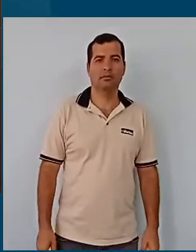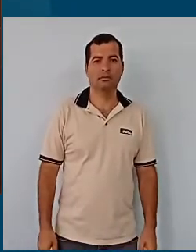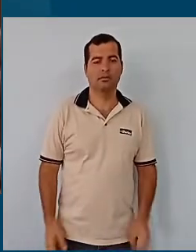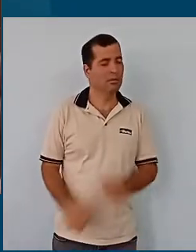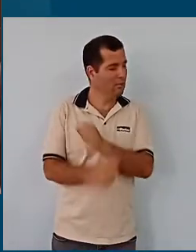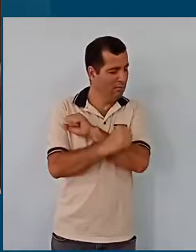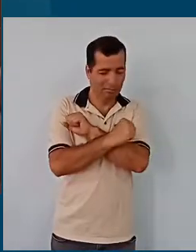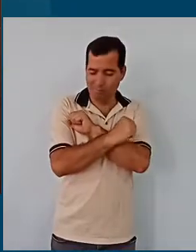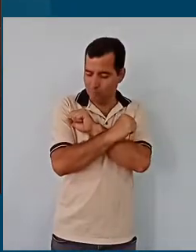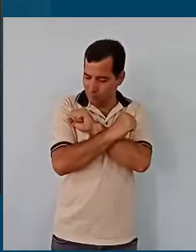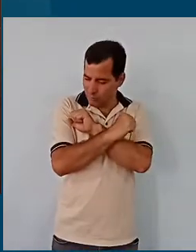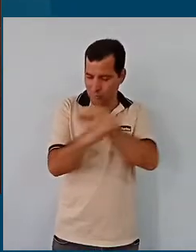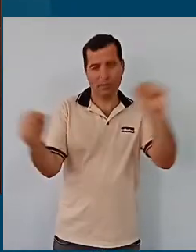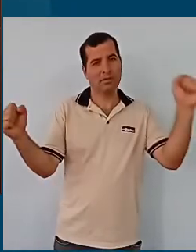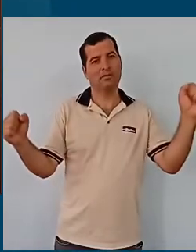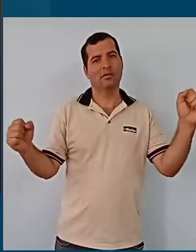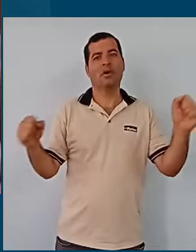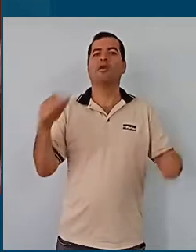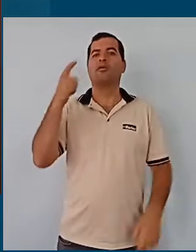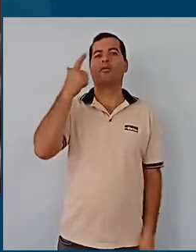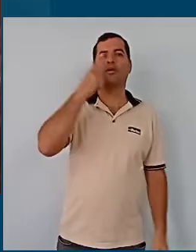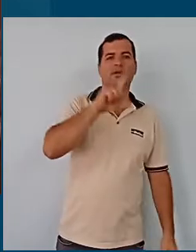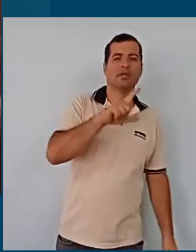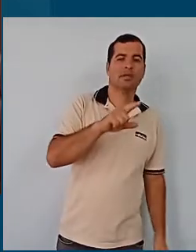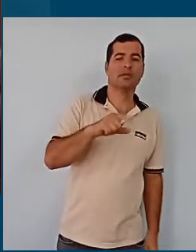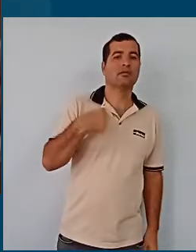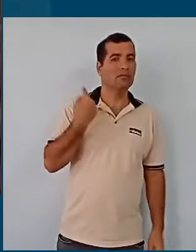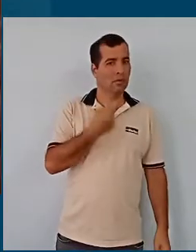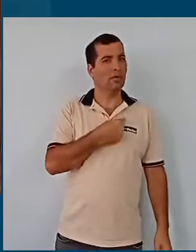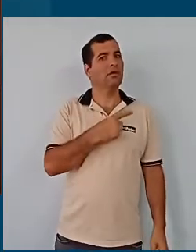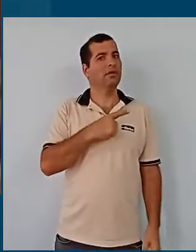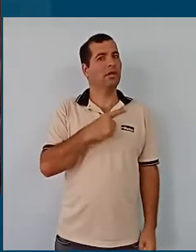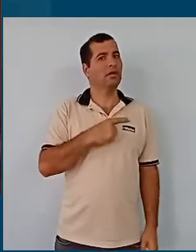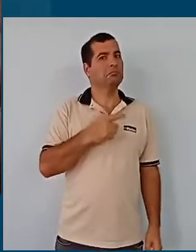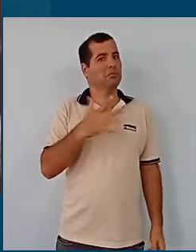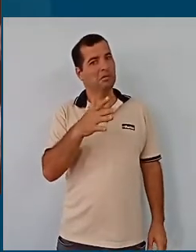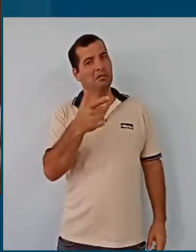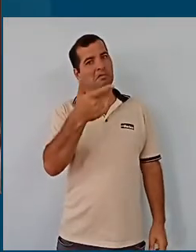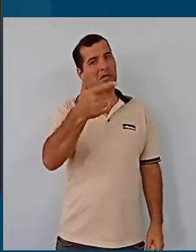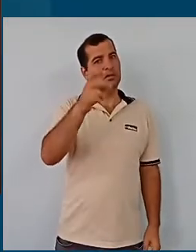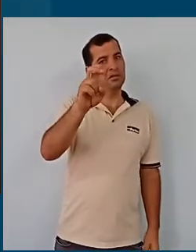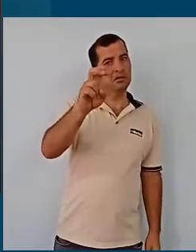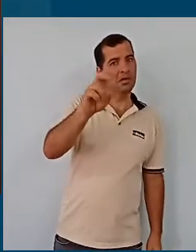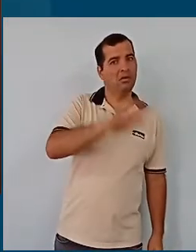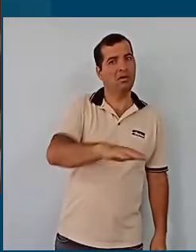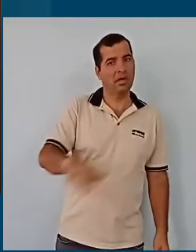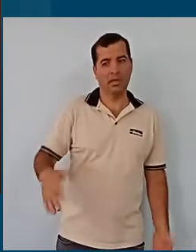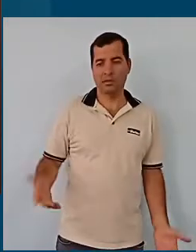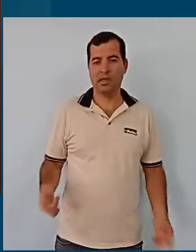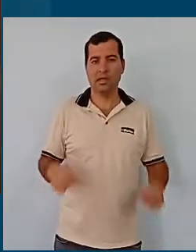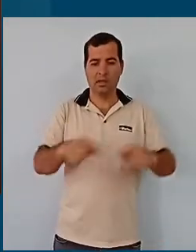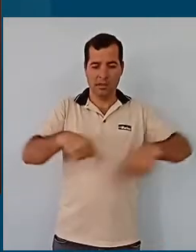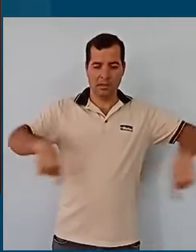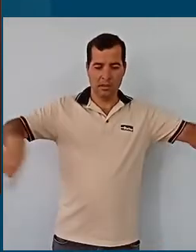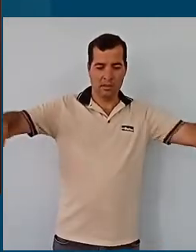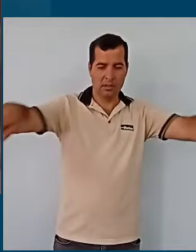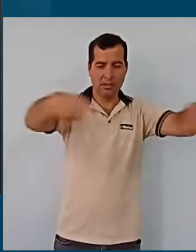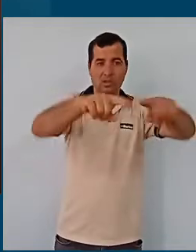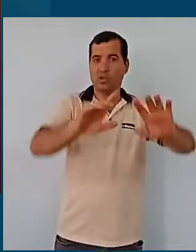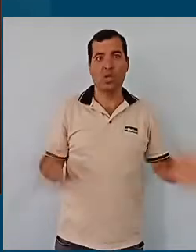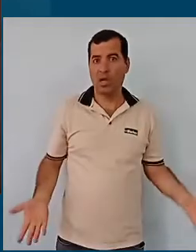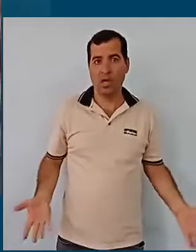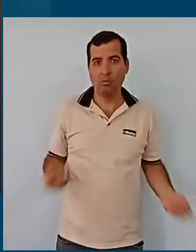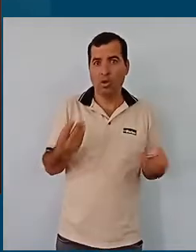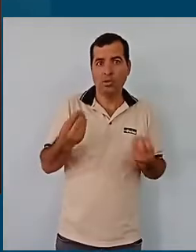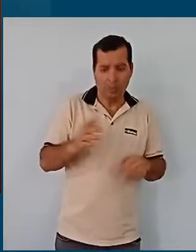da gente conseguir quando a gente tem 25 crianças ou mais dentro de uma sala. Porque a vontade de